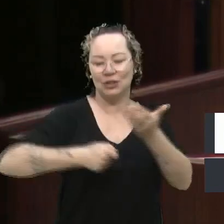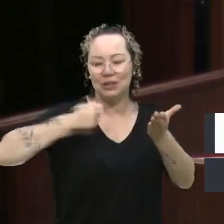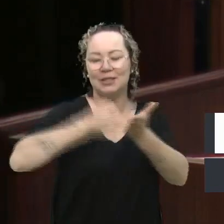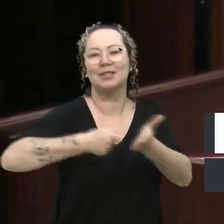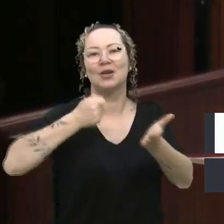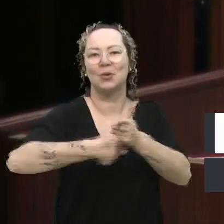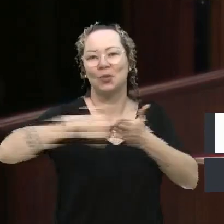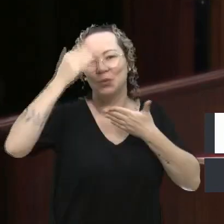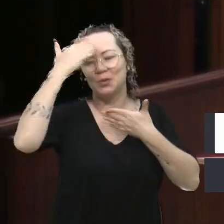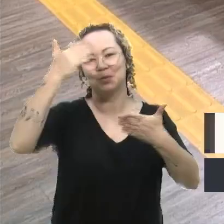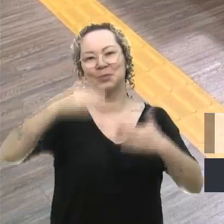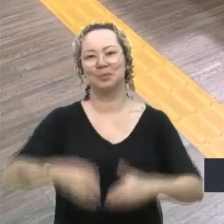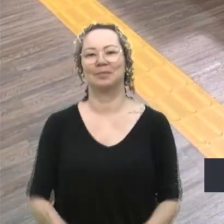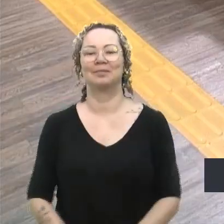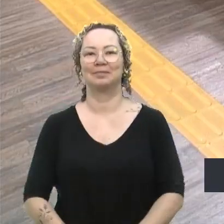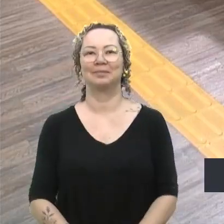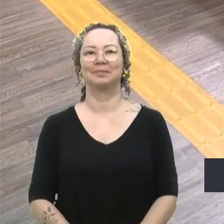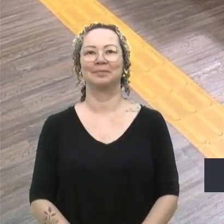Muito obrigada.